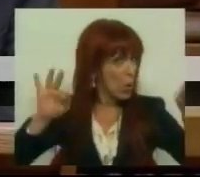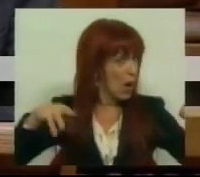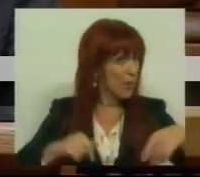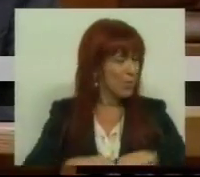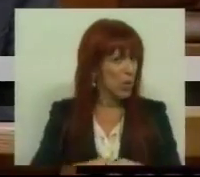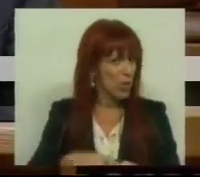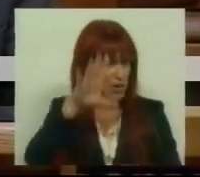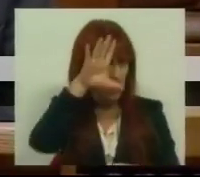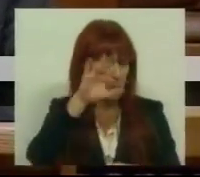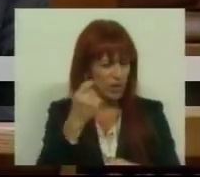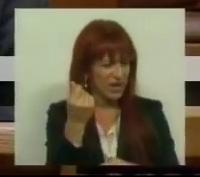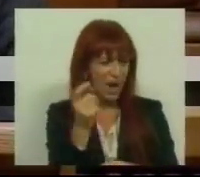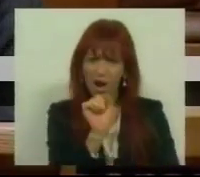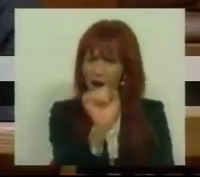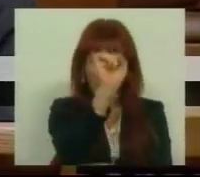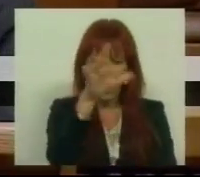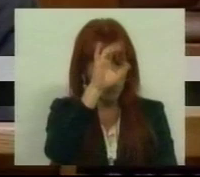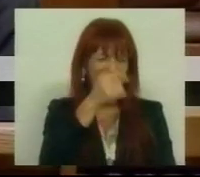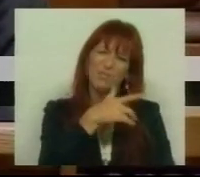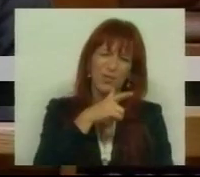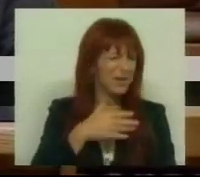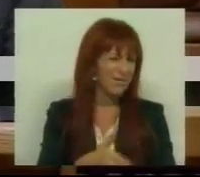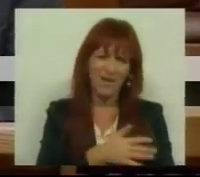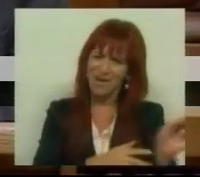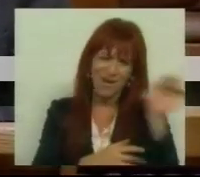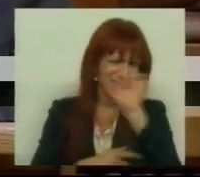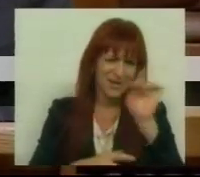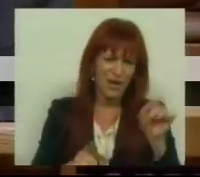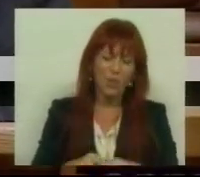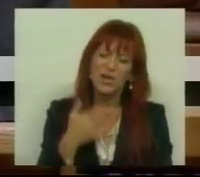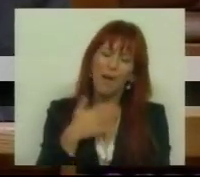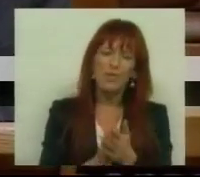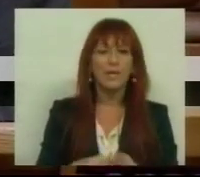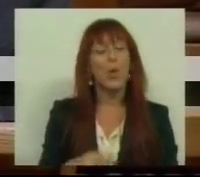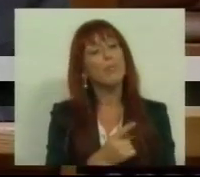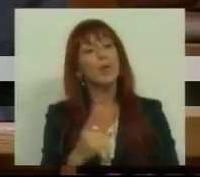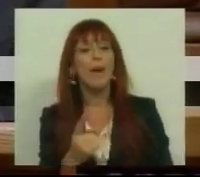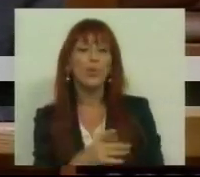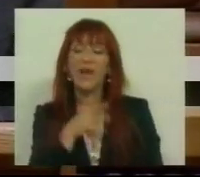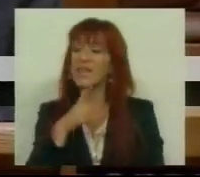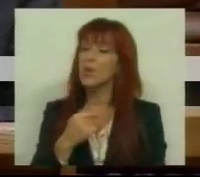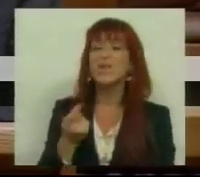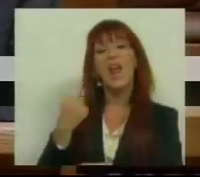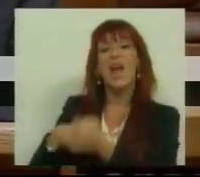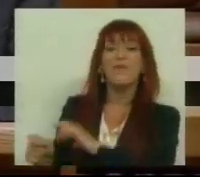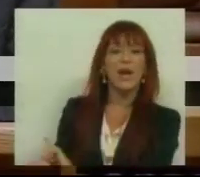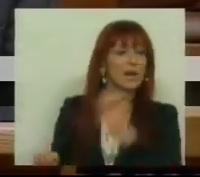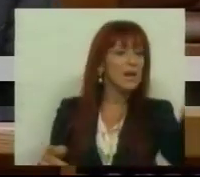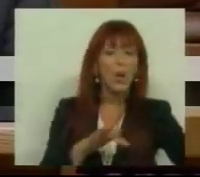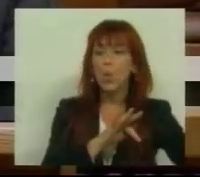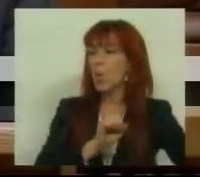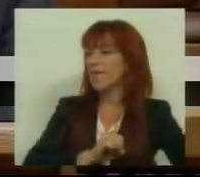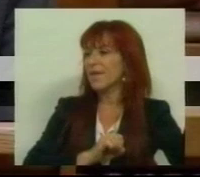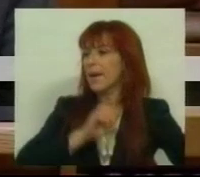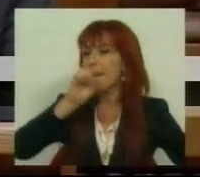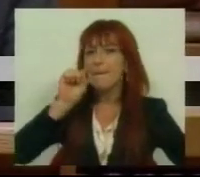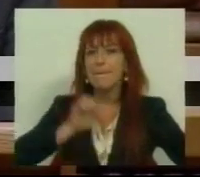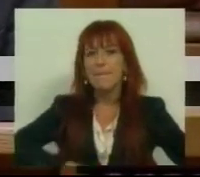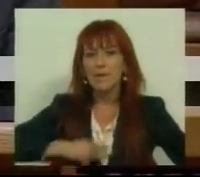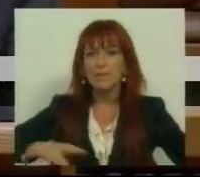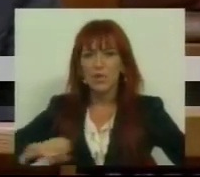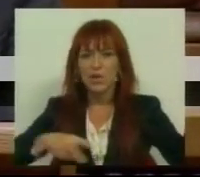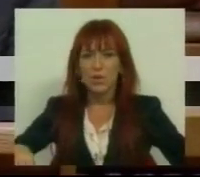sangria do erário público, como o Governo prometera e como o Governo utilizara como justificação para essa venda por 40 milhões